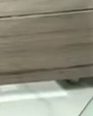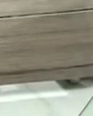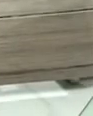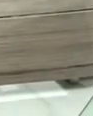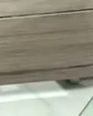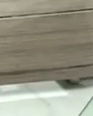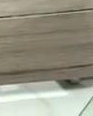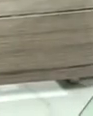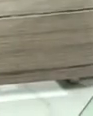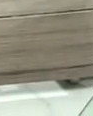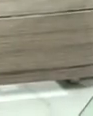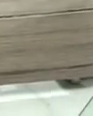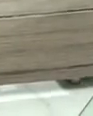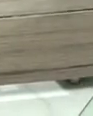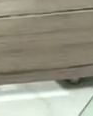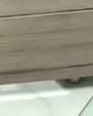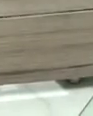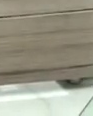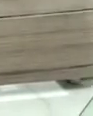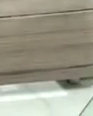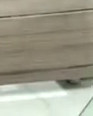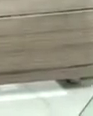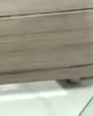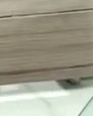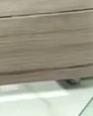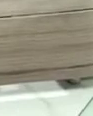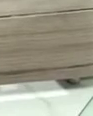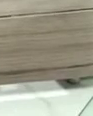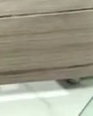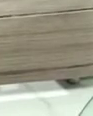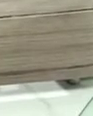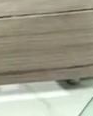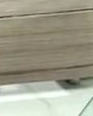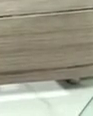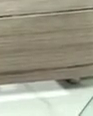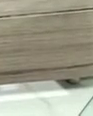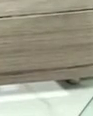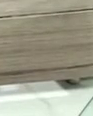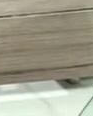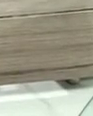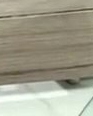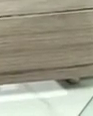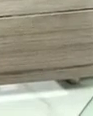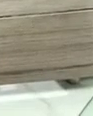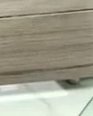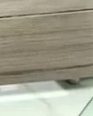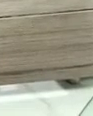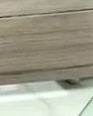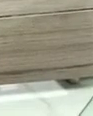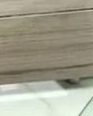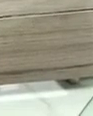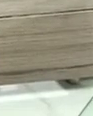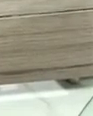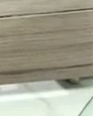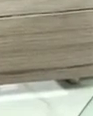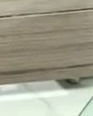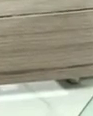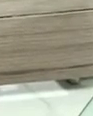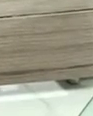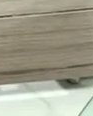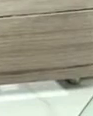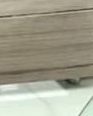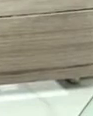e agora nós estamos fazendo o levantamento de todas as unidades básicas de saúde, para que a gente monte literalmente uma força-tarefa para